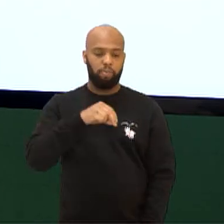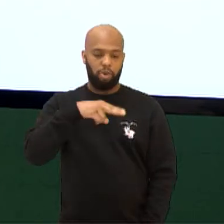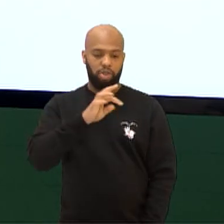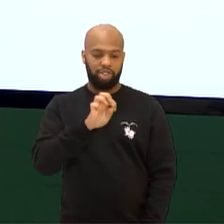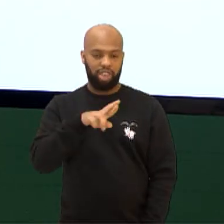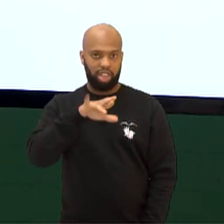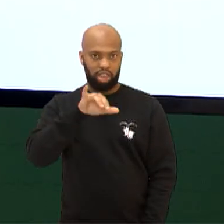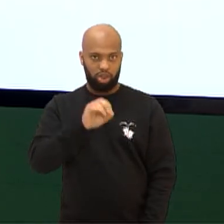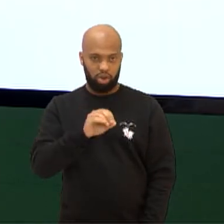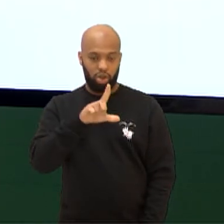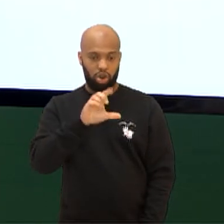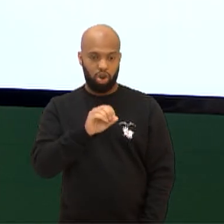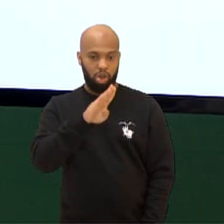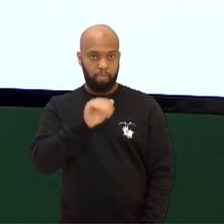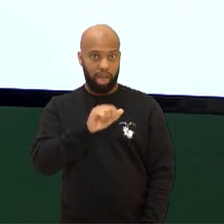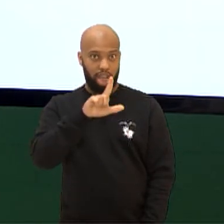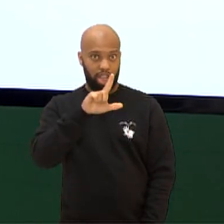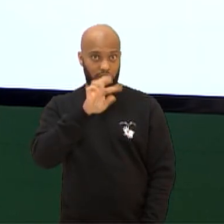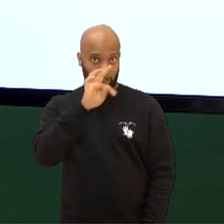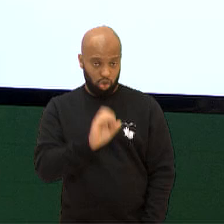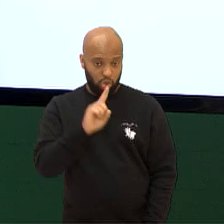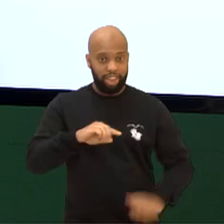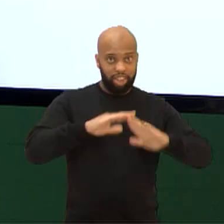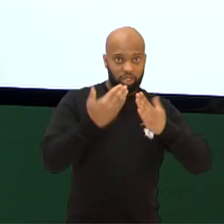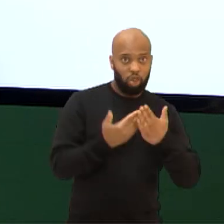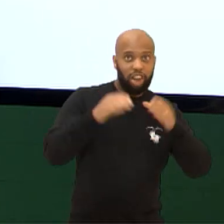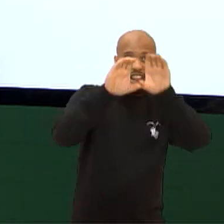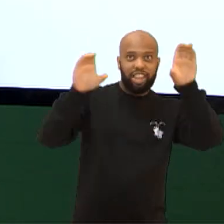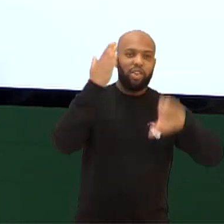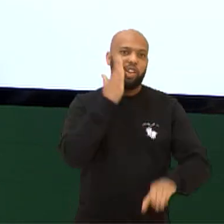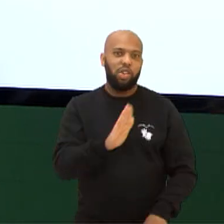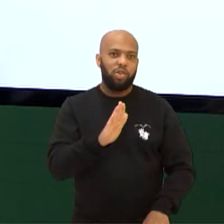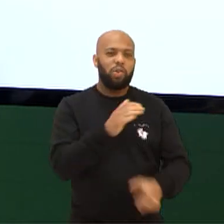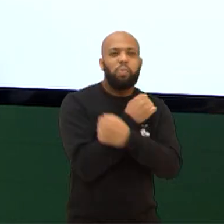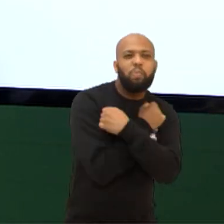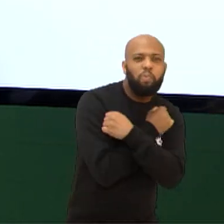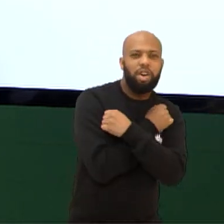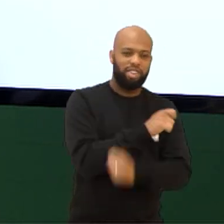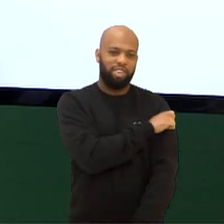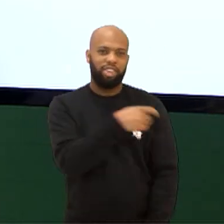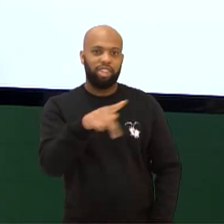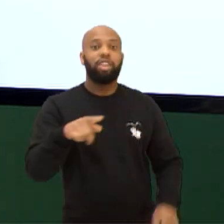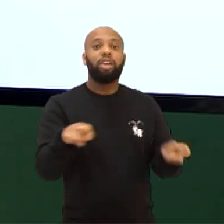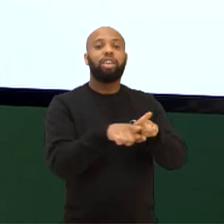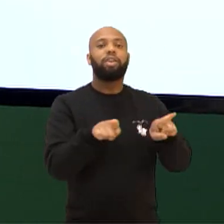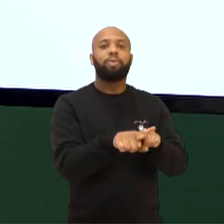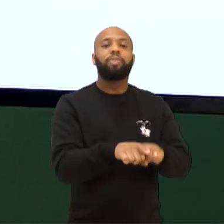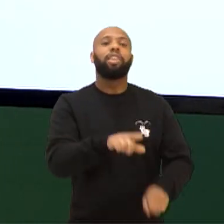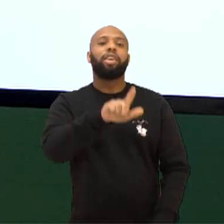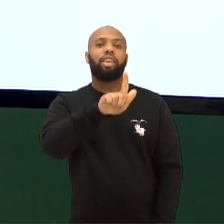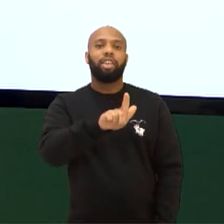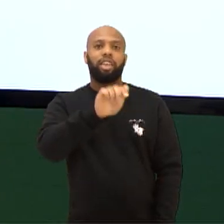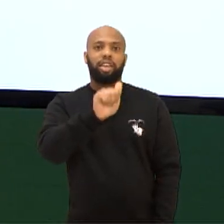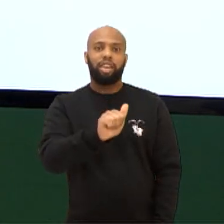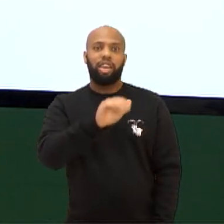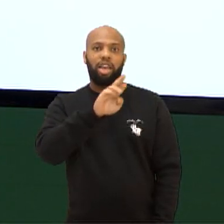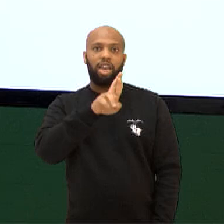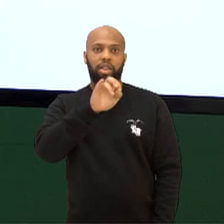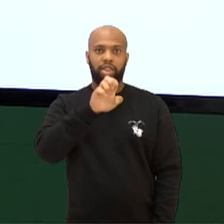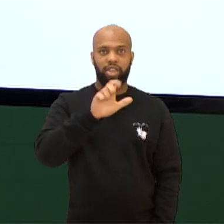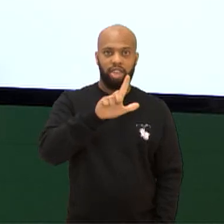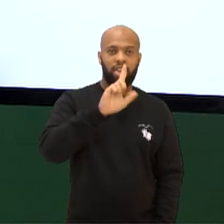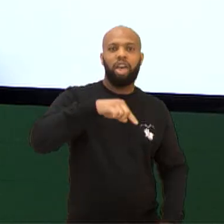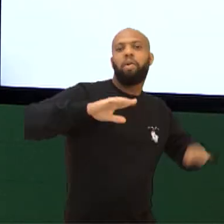do Céu Azul. Está mandando um beijo e um abraço para os alunos dela. Gabriel, lá de Pontal do